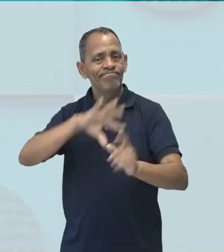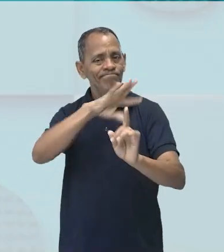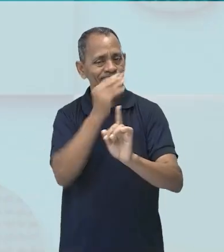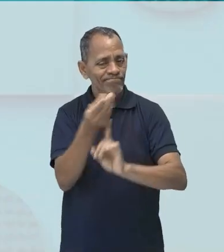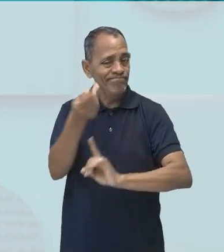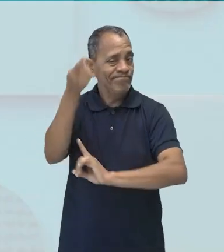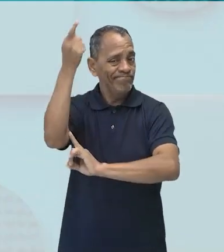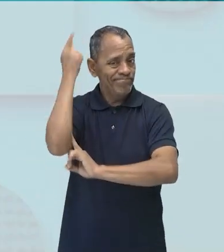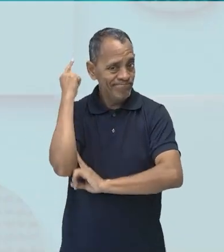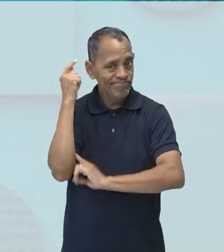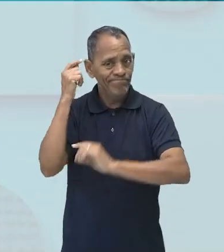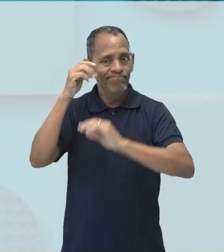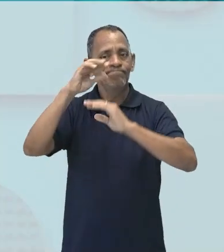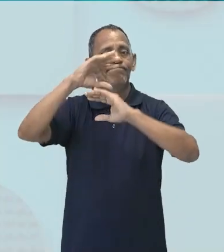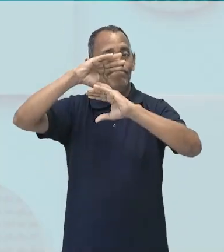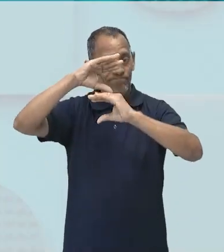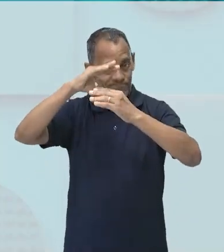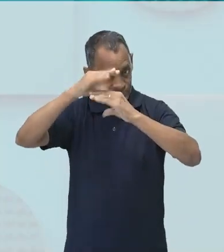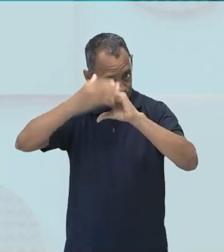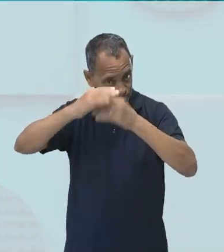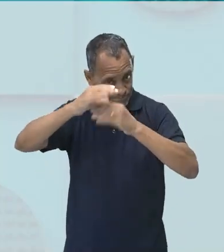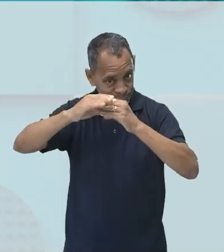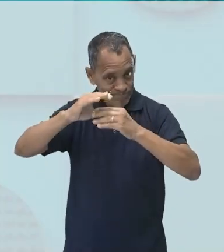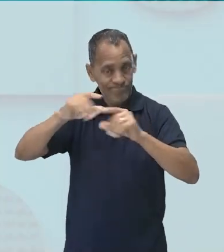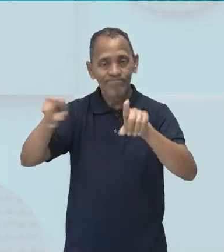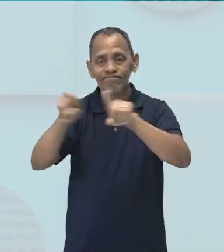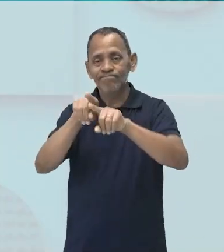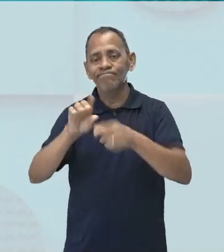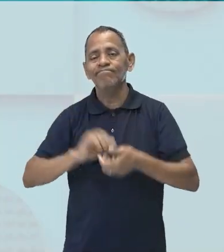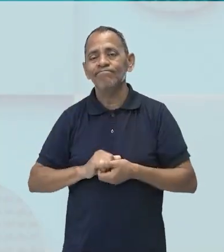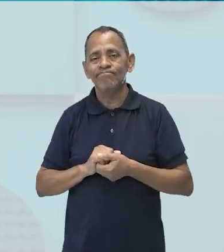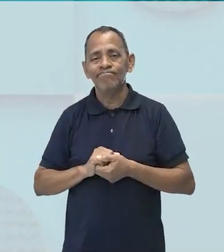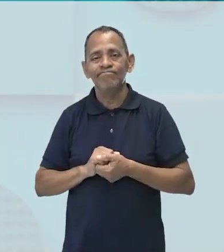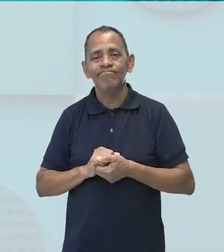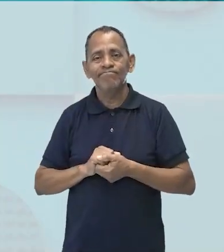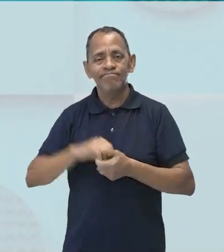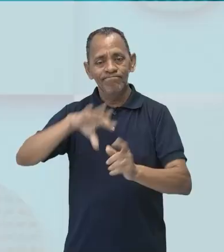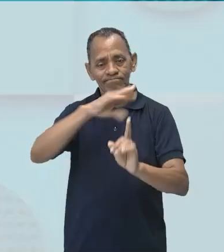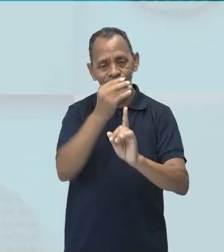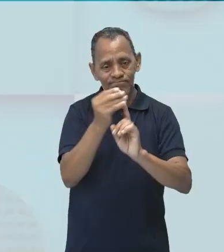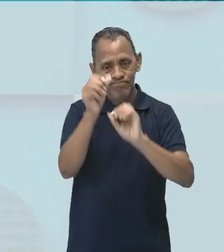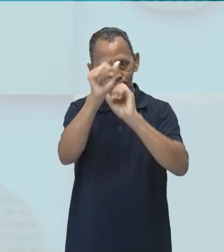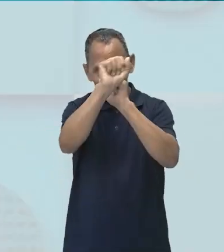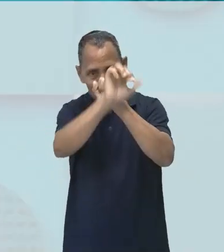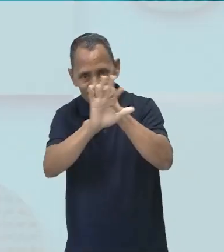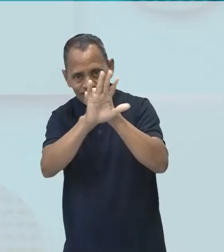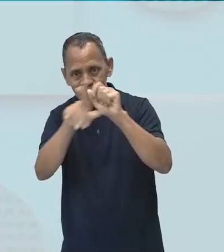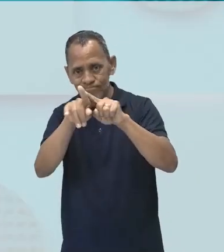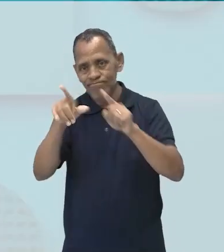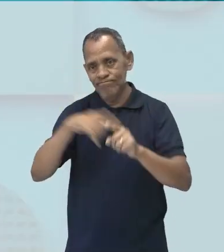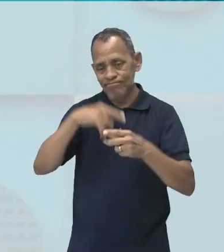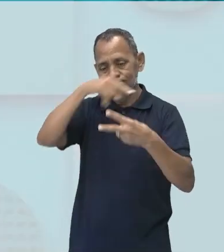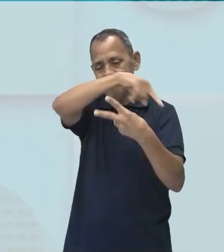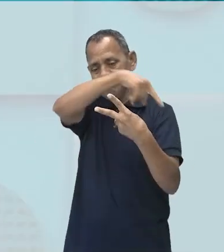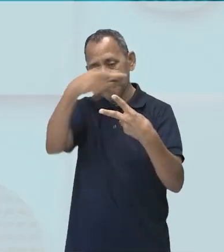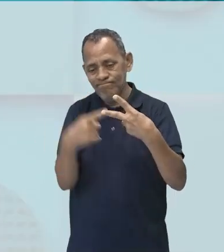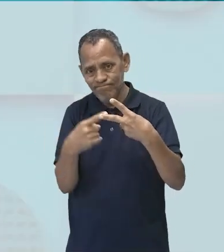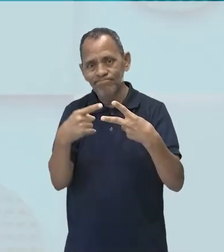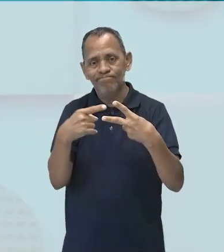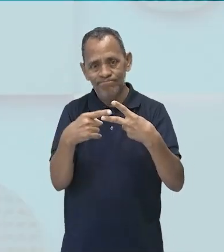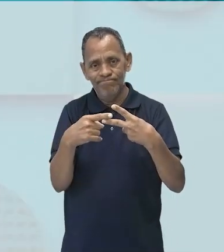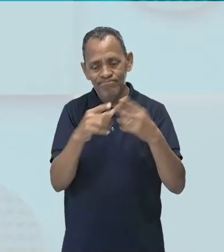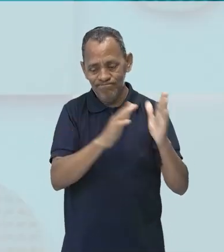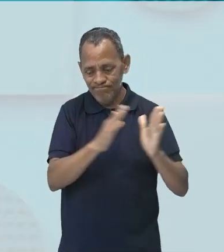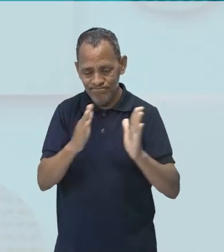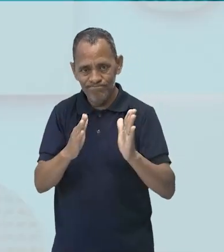cubismo e das artes abstratas. O cubismo, ele vem, como nós vimos aqui, que ele tem duas fases. As duas fases